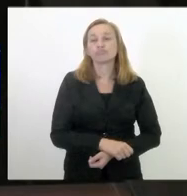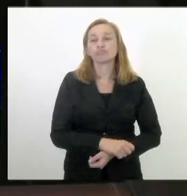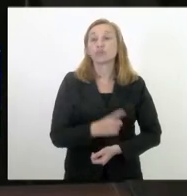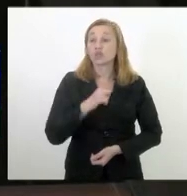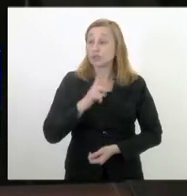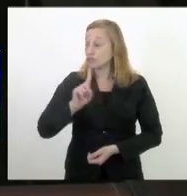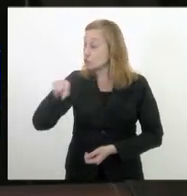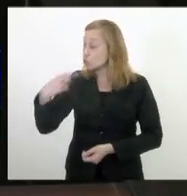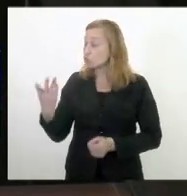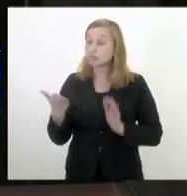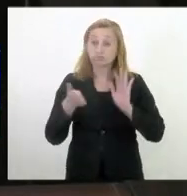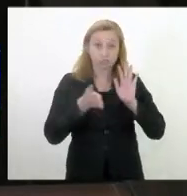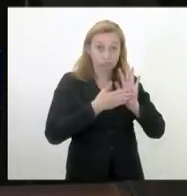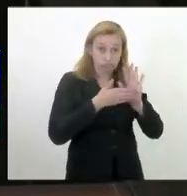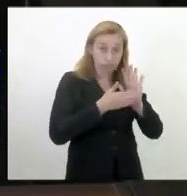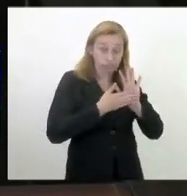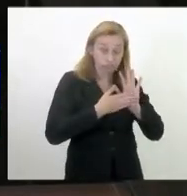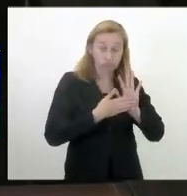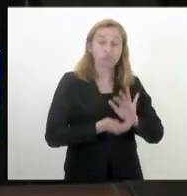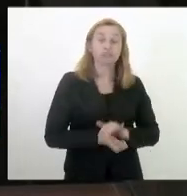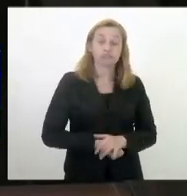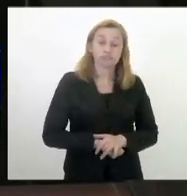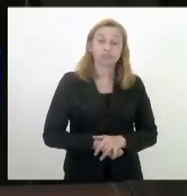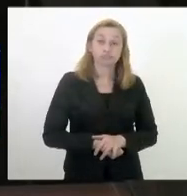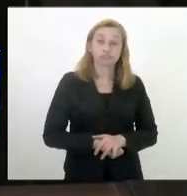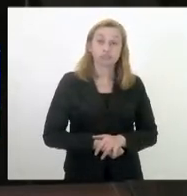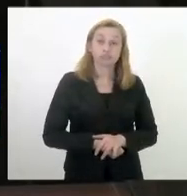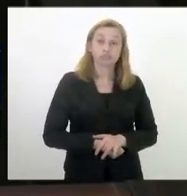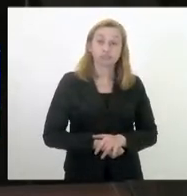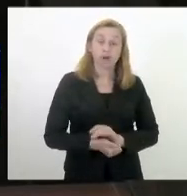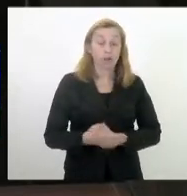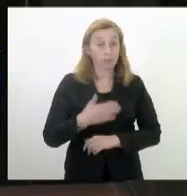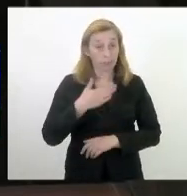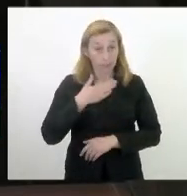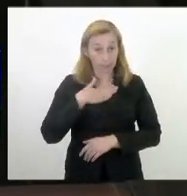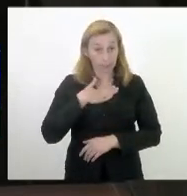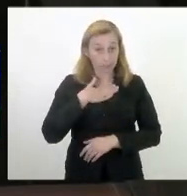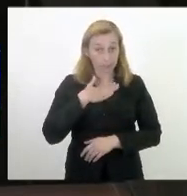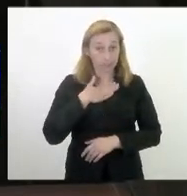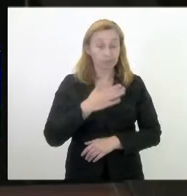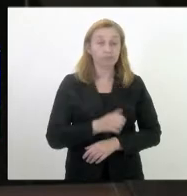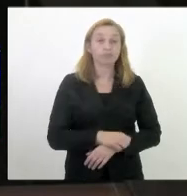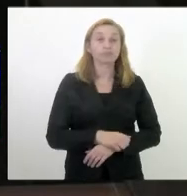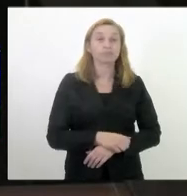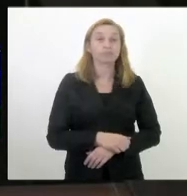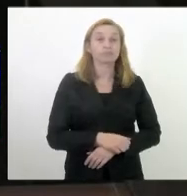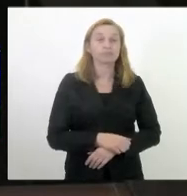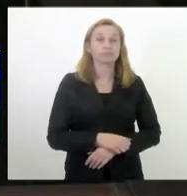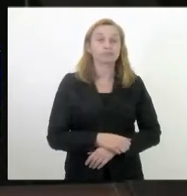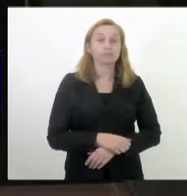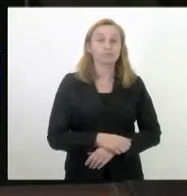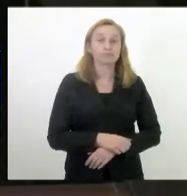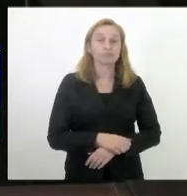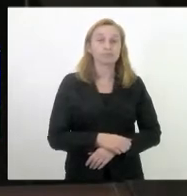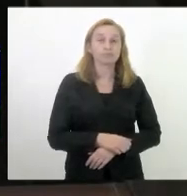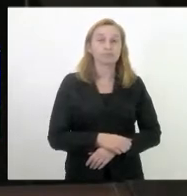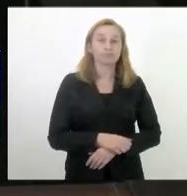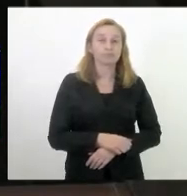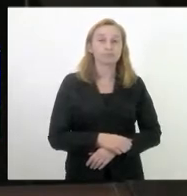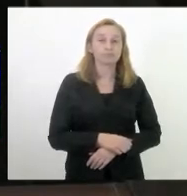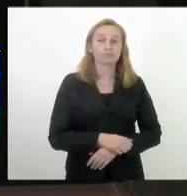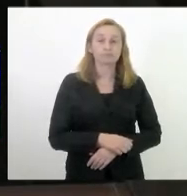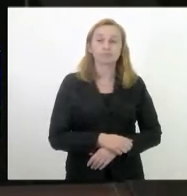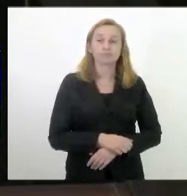outra proposta, que foi de minha autoria, com beneplácito de Vossa